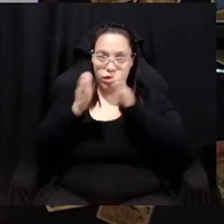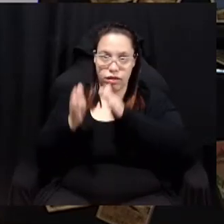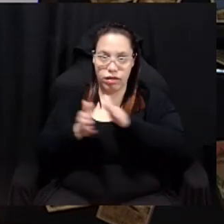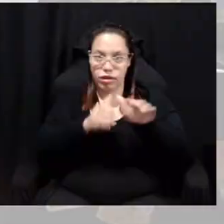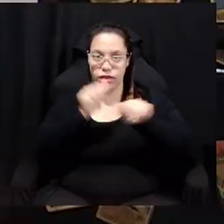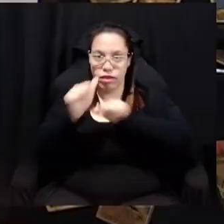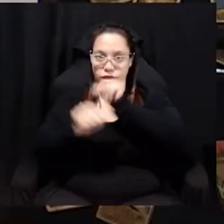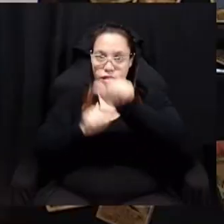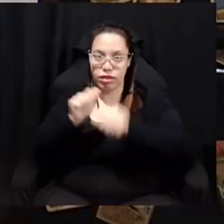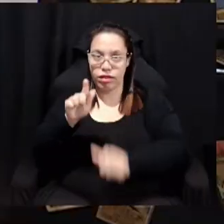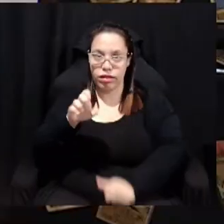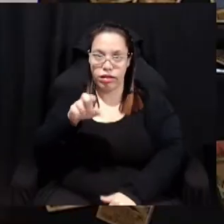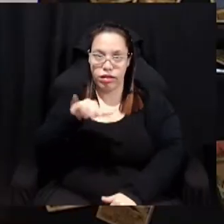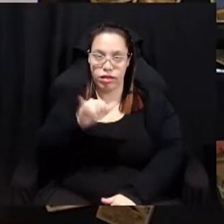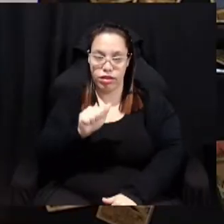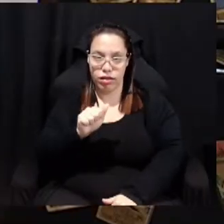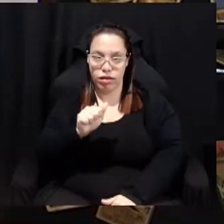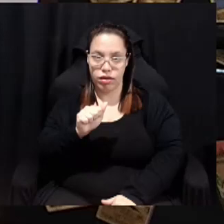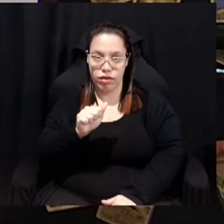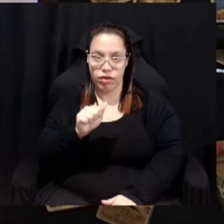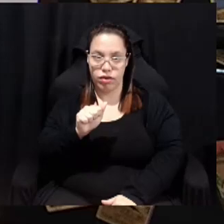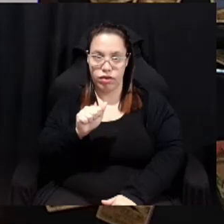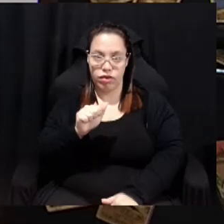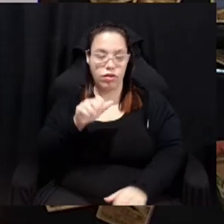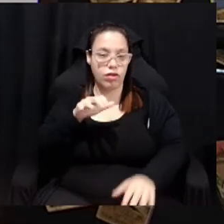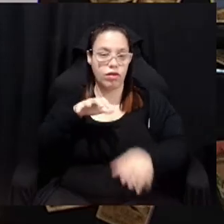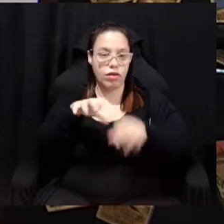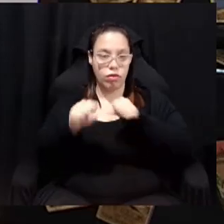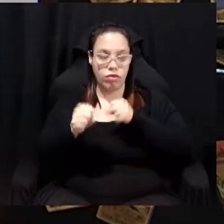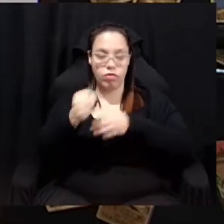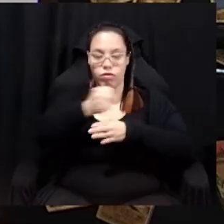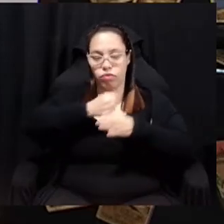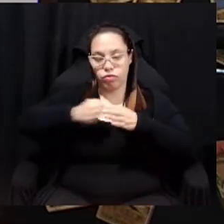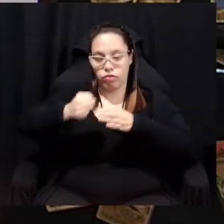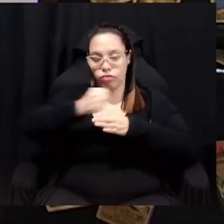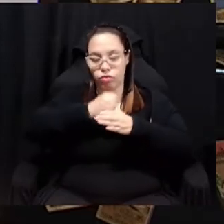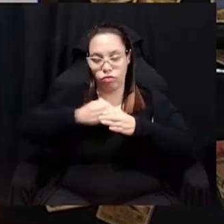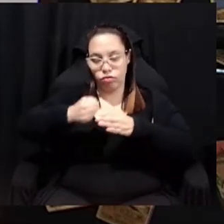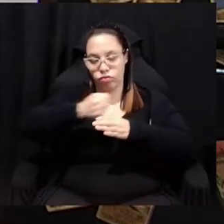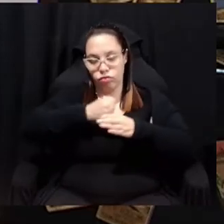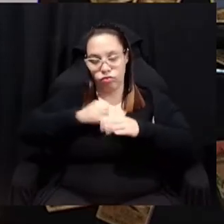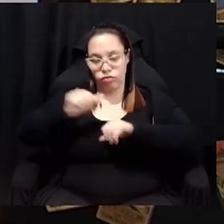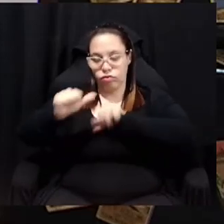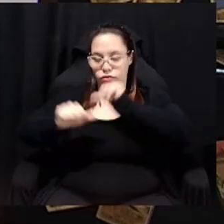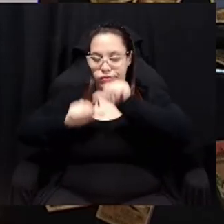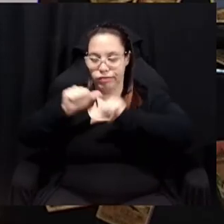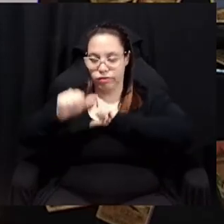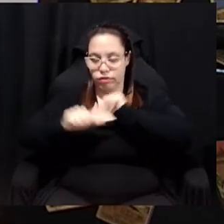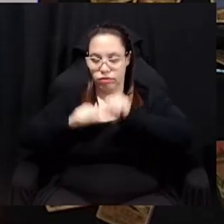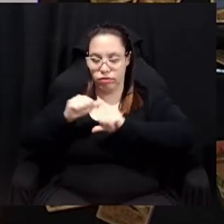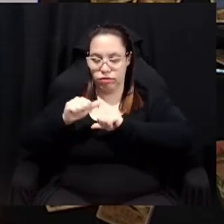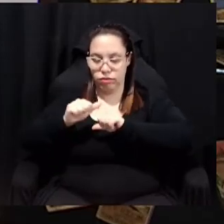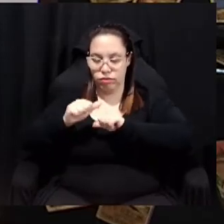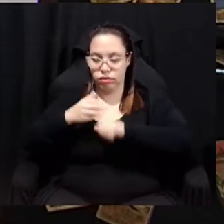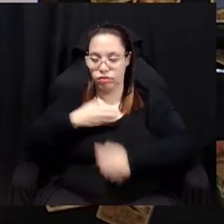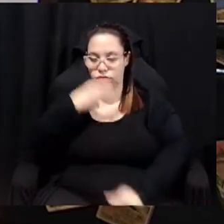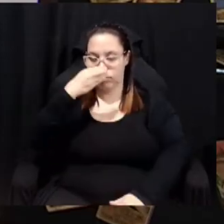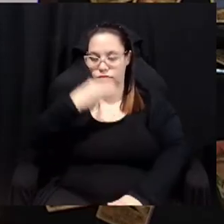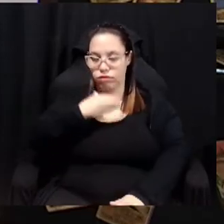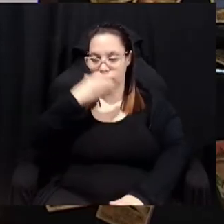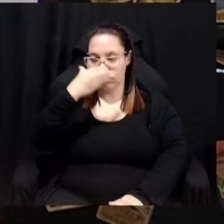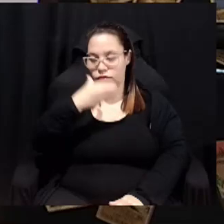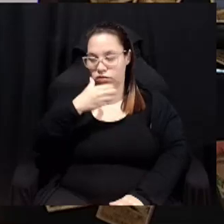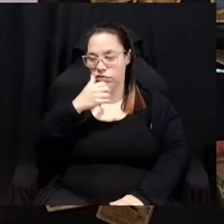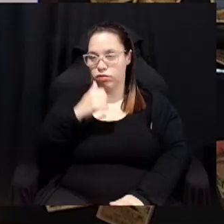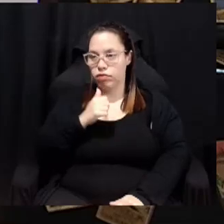geleias e antepastos. Devido à minha formação de gastronomia, eu comecei a transformar essas frutas em pratos internacionais, né? Eu